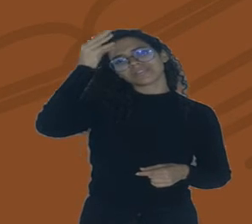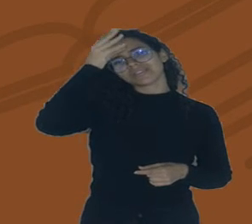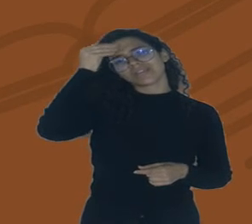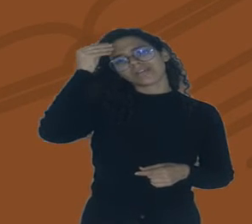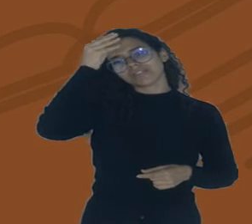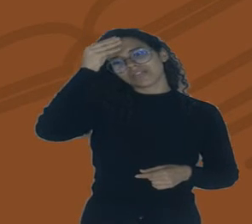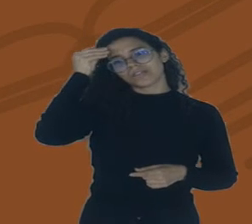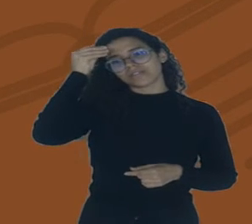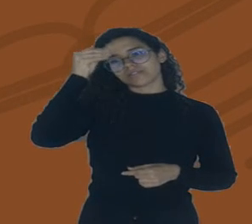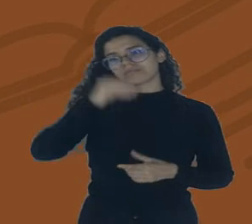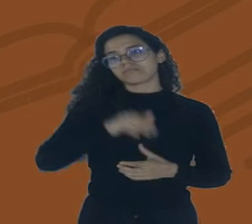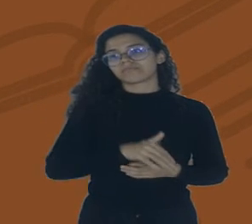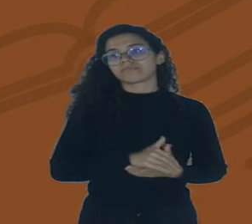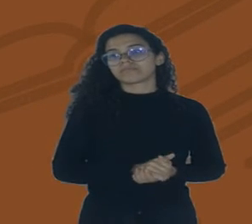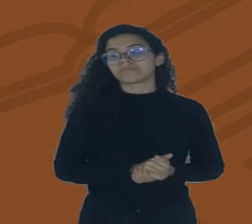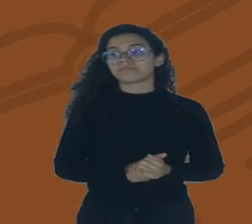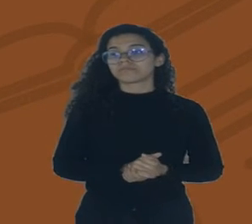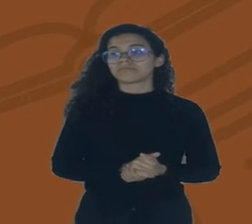coisas.